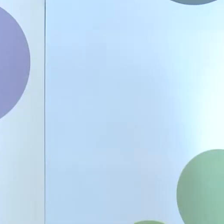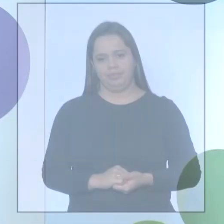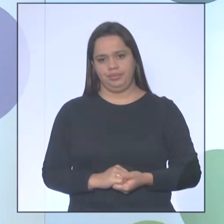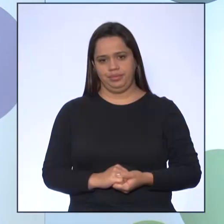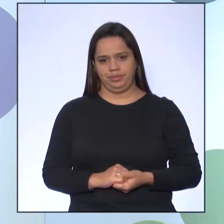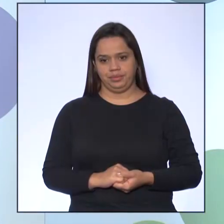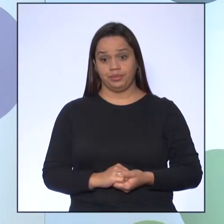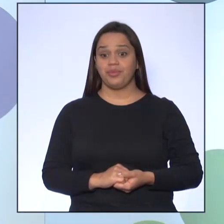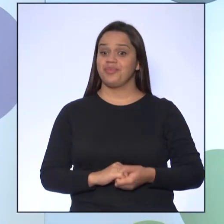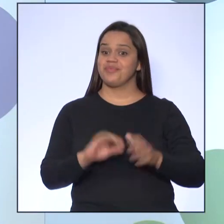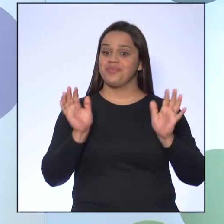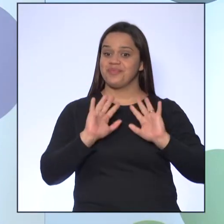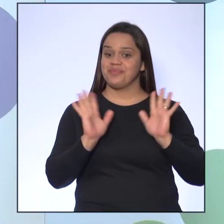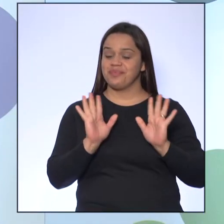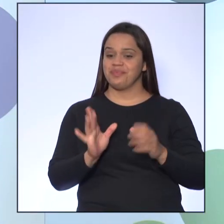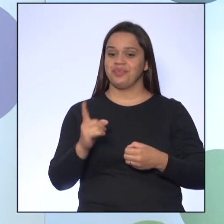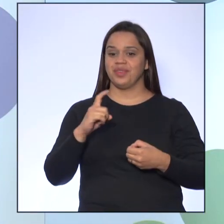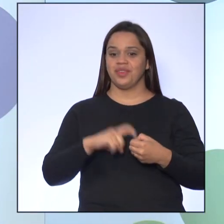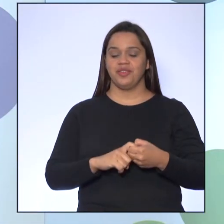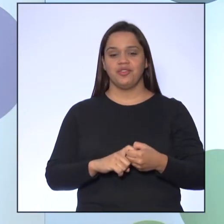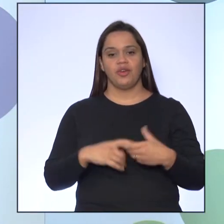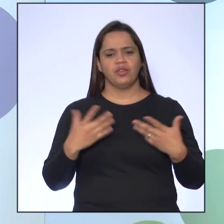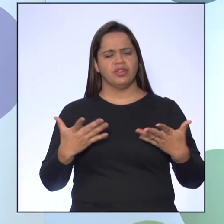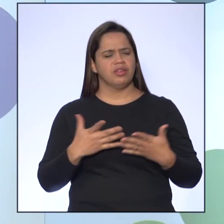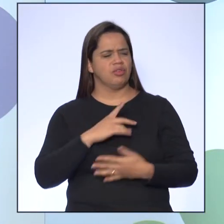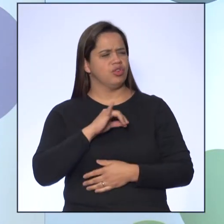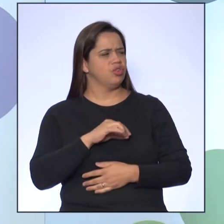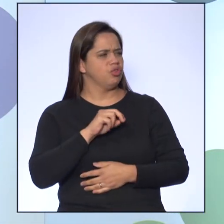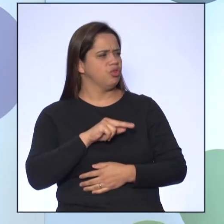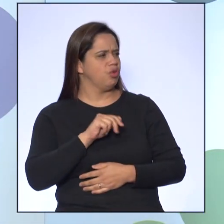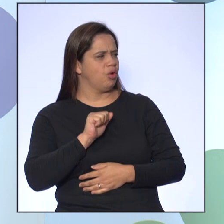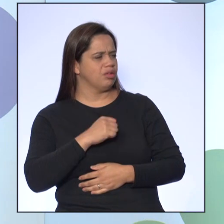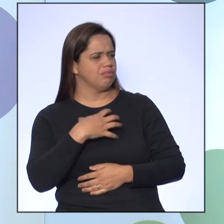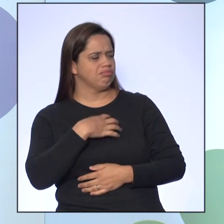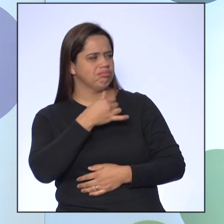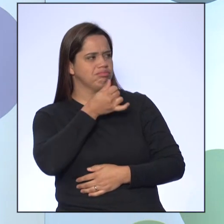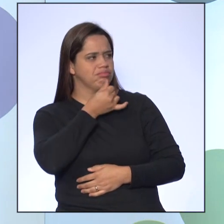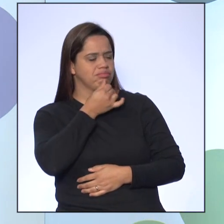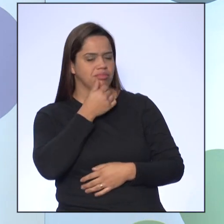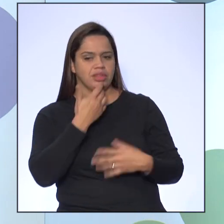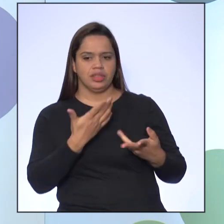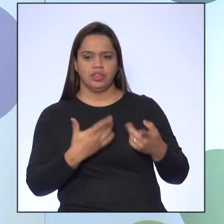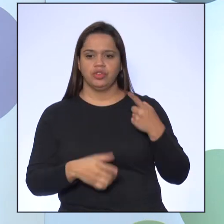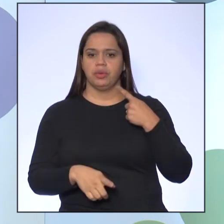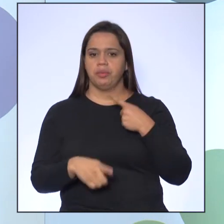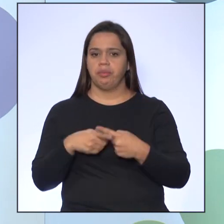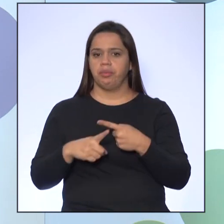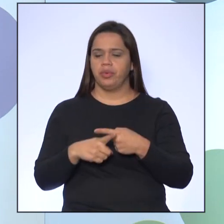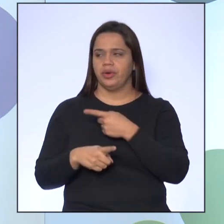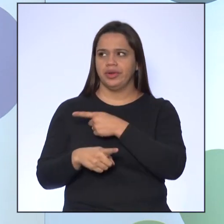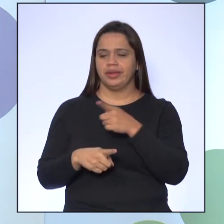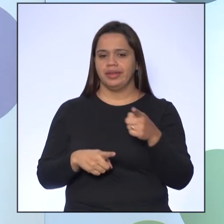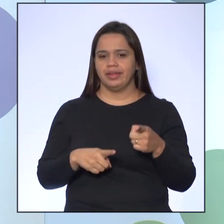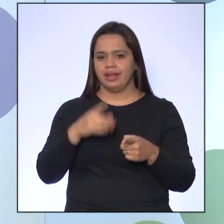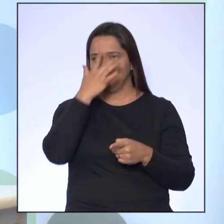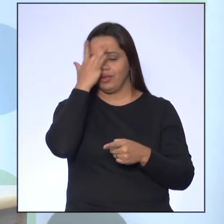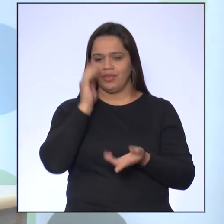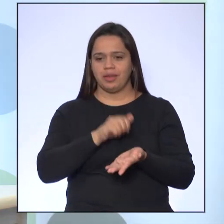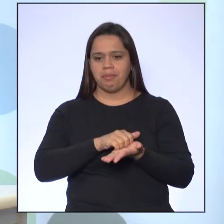Olá, pessoal, estamos de volta. Jonas, estou aqui um pouco triste, Jonas. Por quê, Rafa? O pessoal vai ser mandado embora do